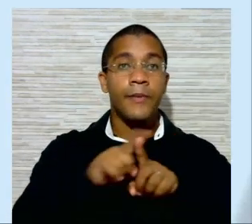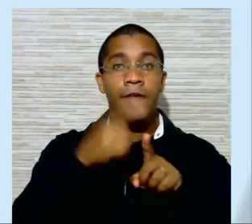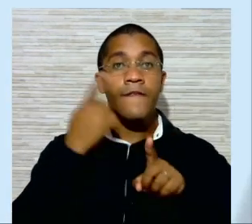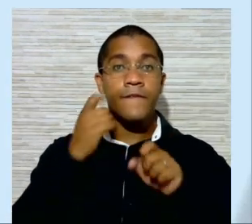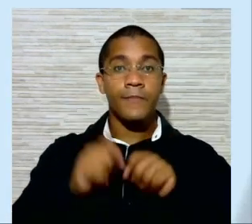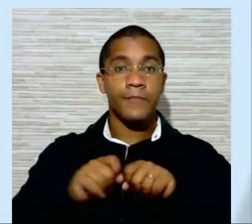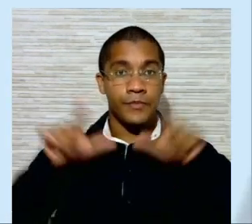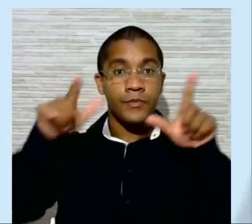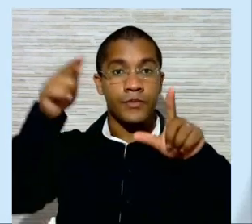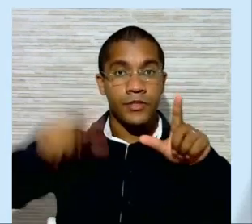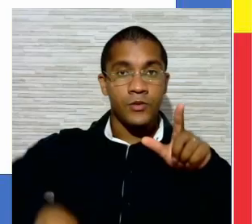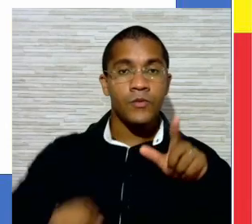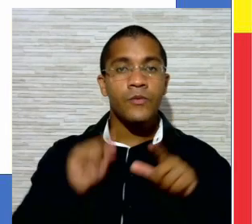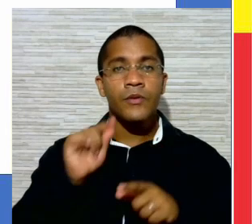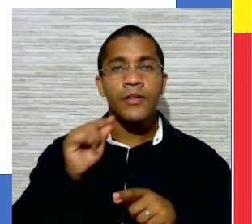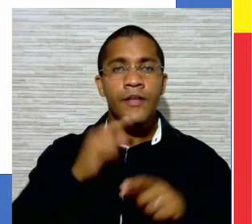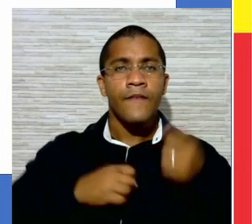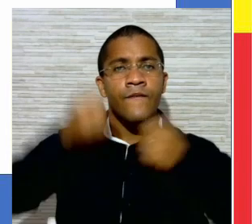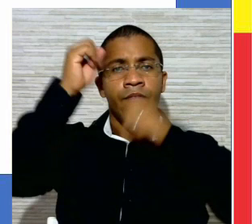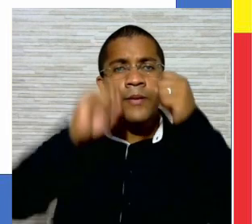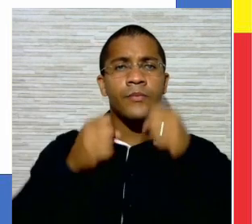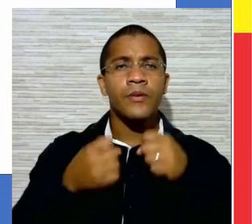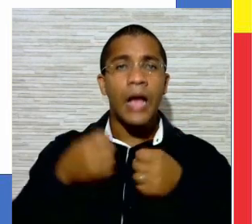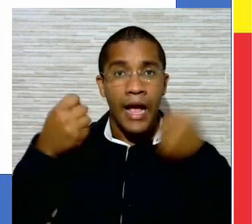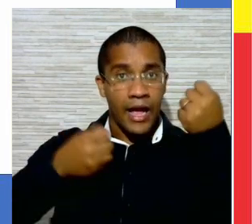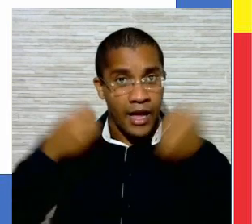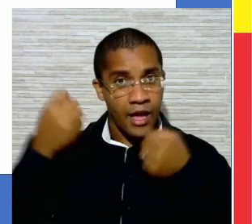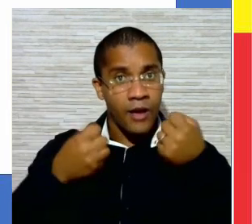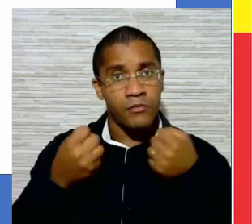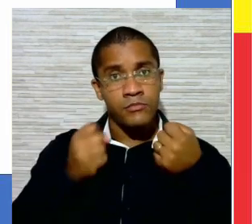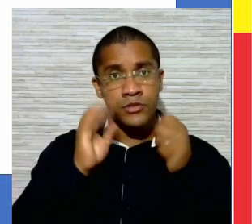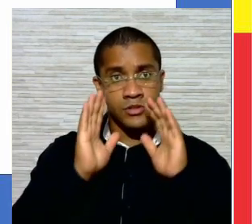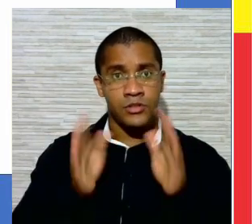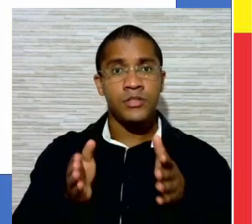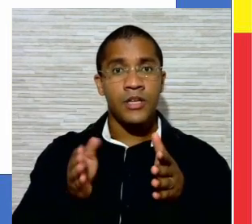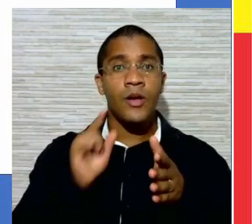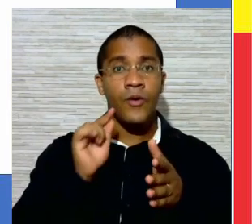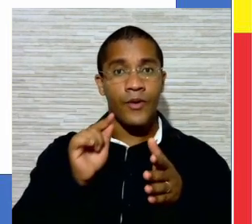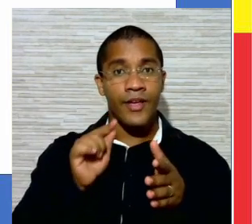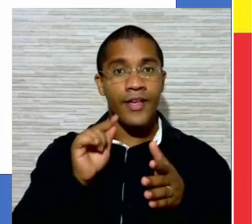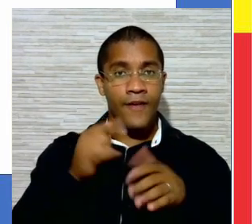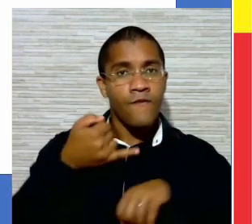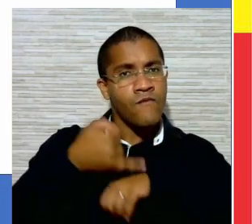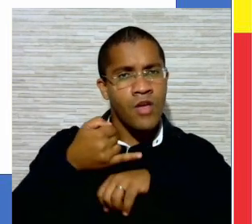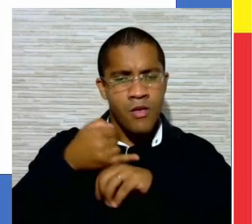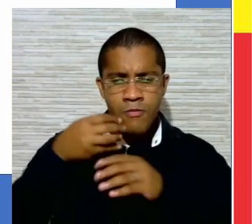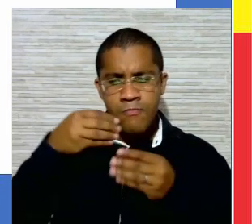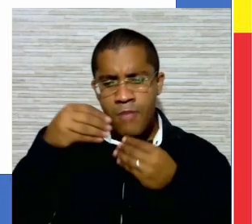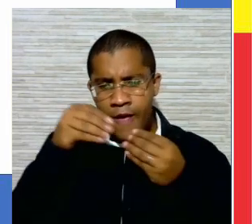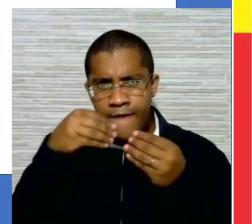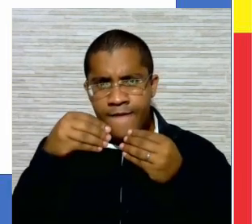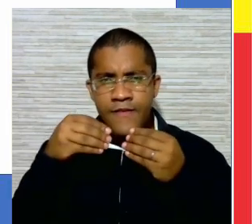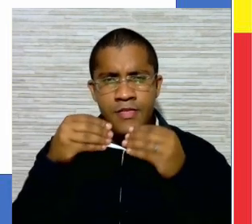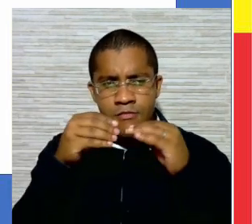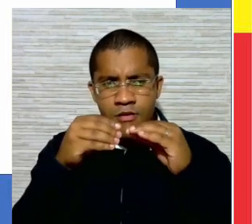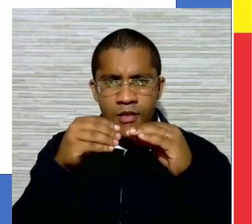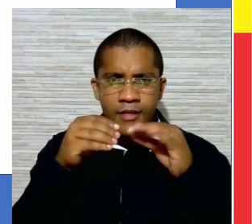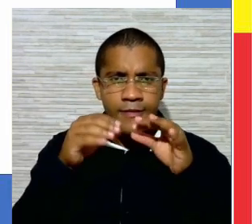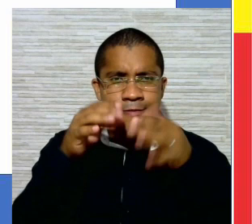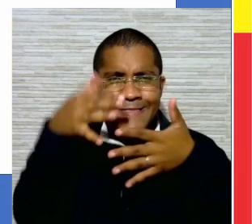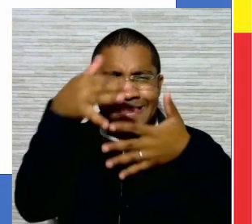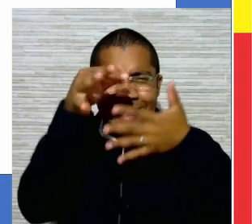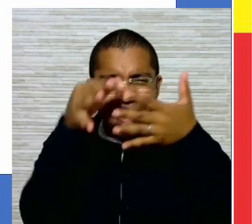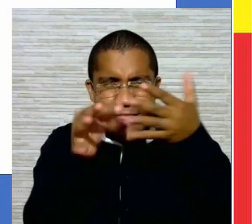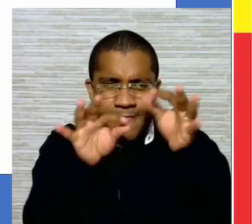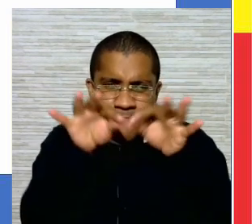Agora você acompanha na tela mais uma vez uma indústria de automóveis, né? Então agora a gente já manipula o metal de modo mais